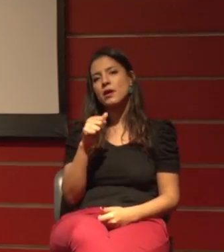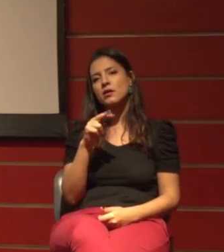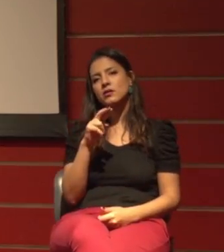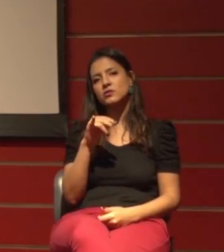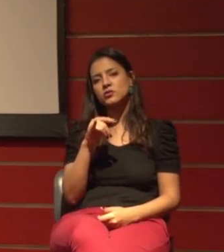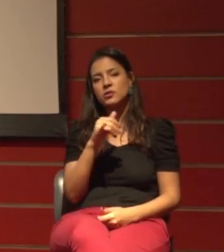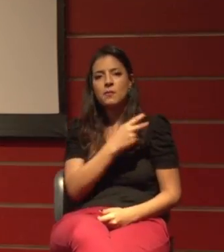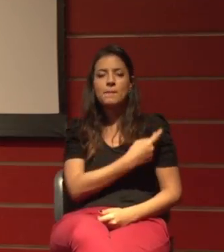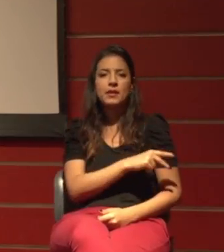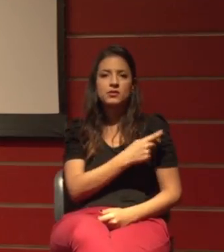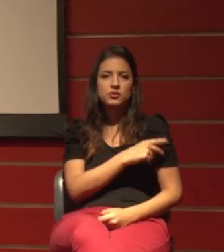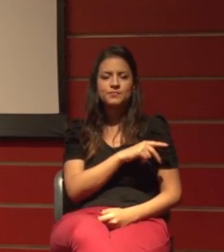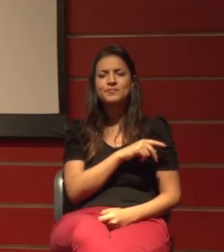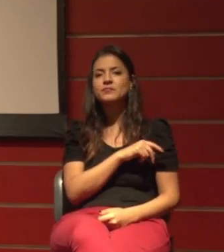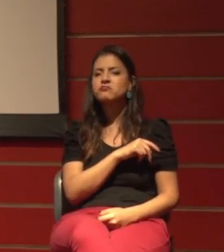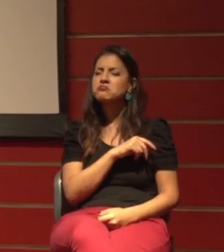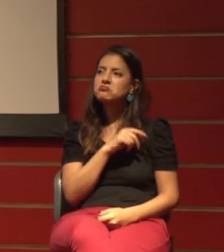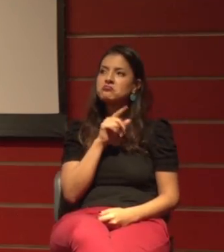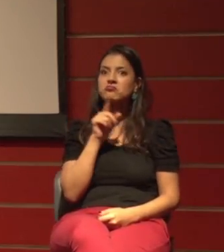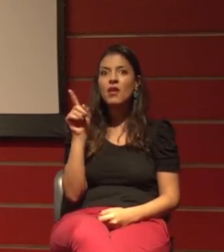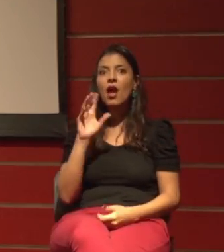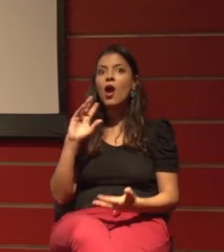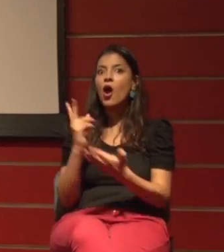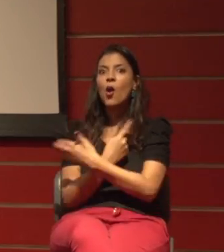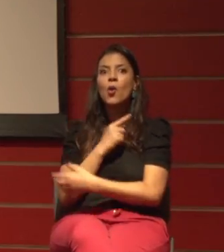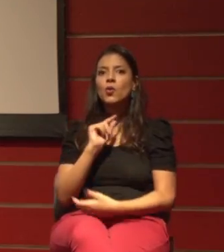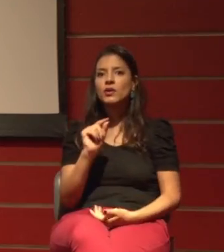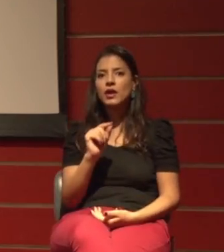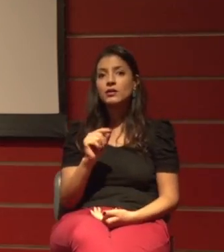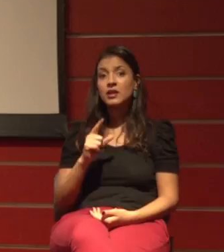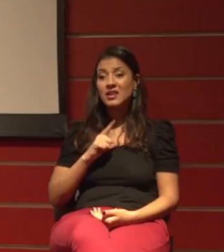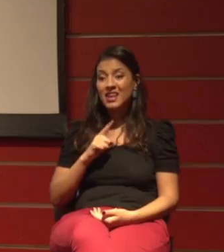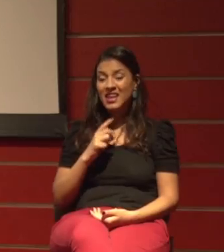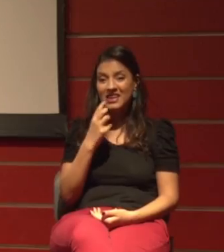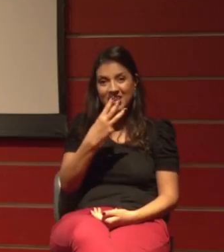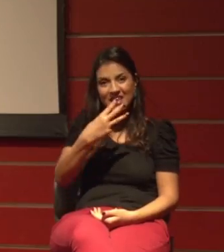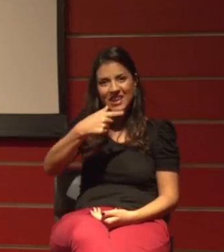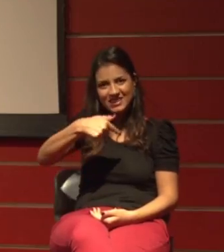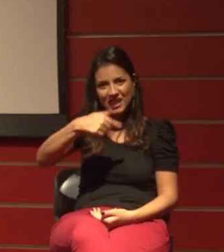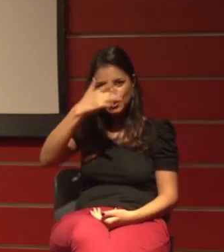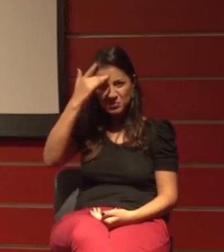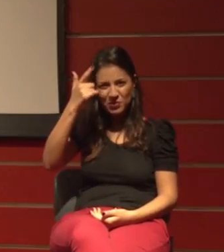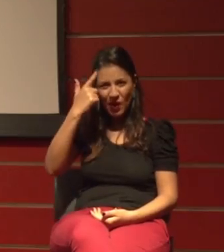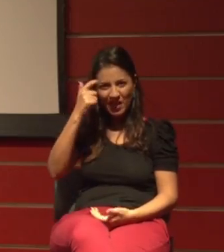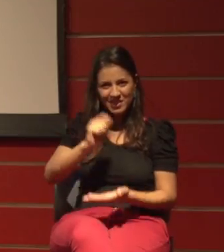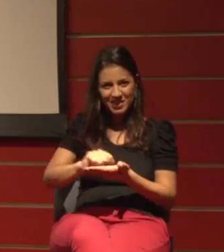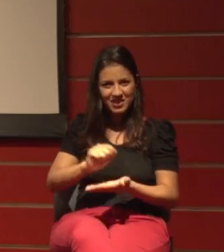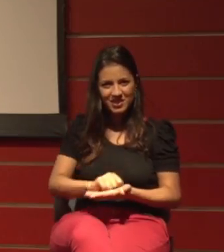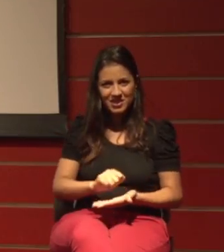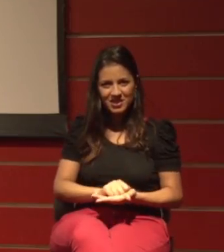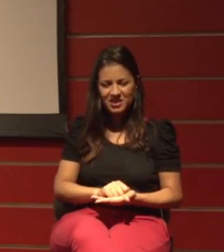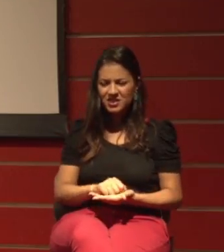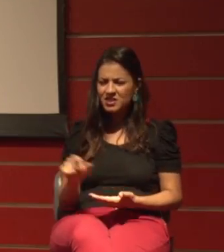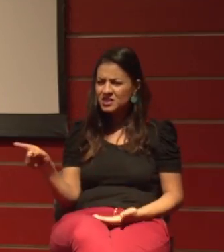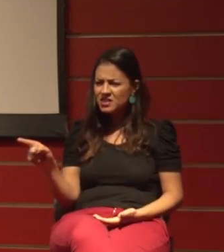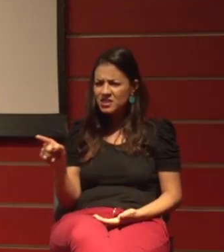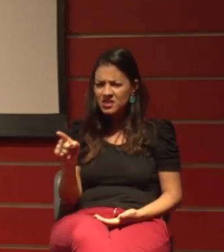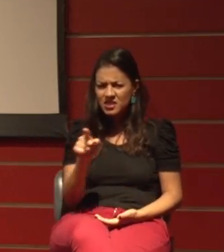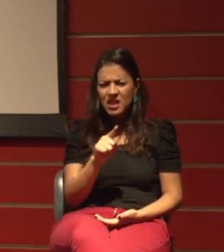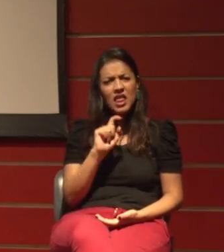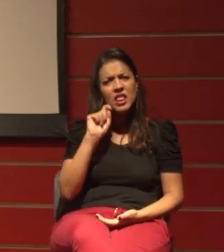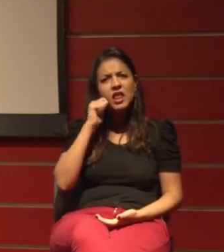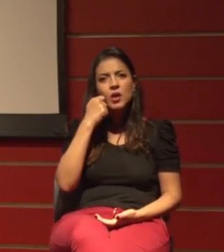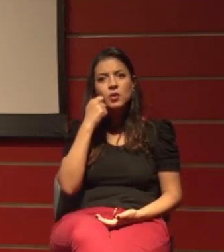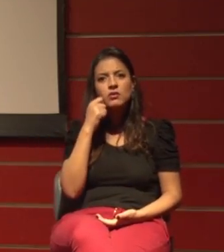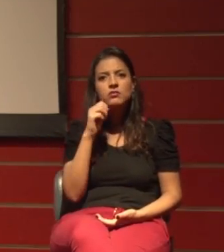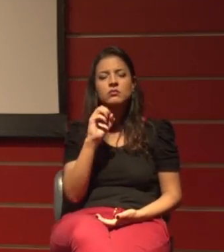negro né Eh entre 37 escritores não havia um único negro nem escritor ou escritora